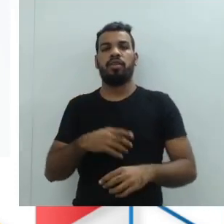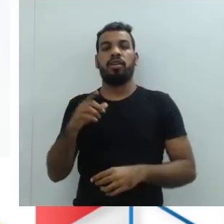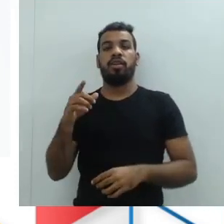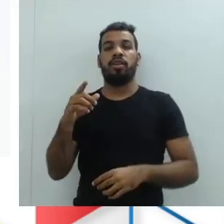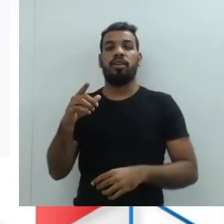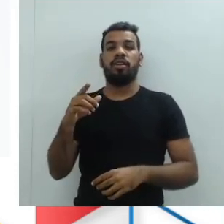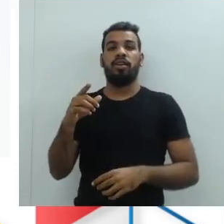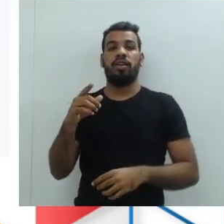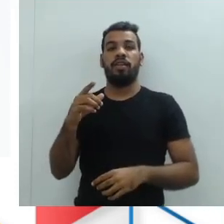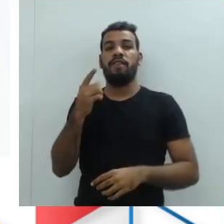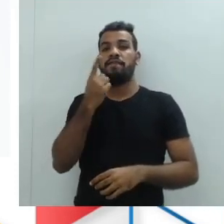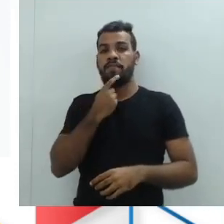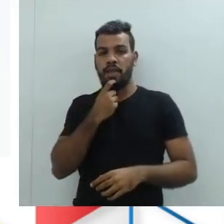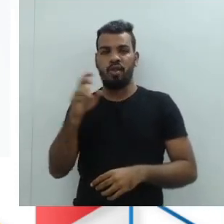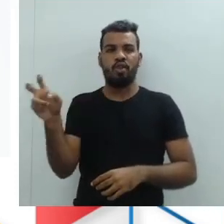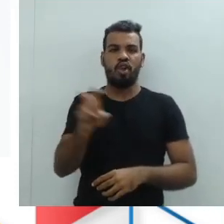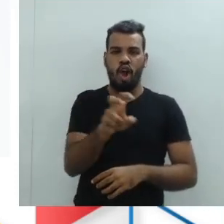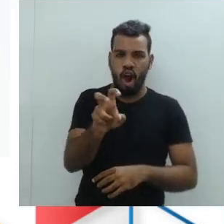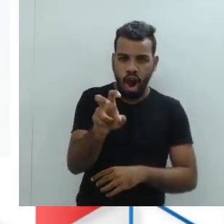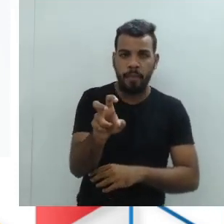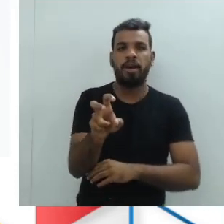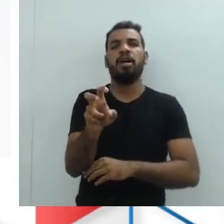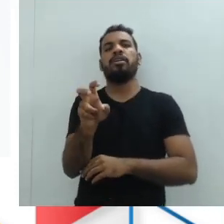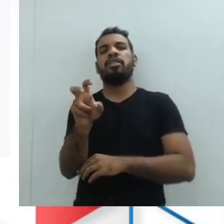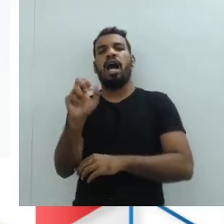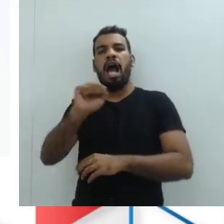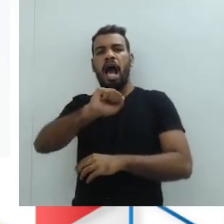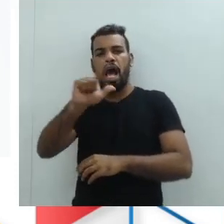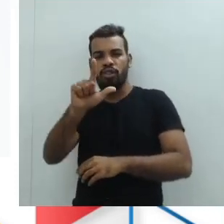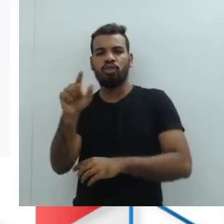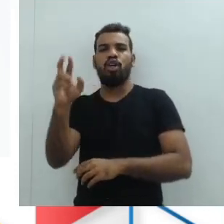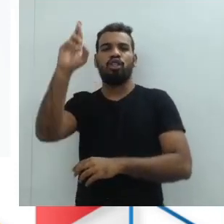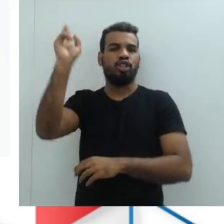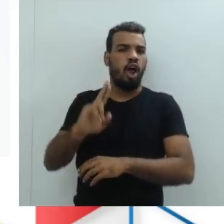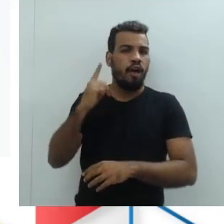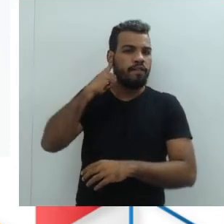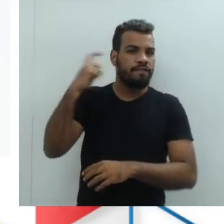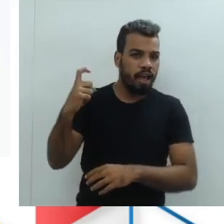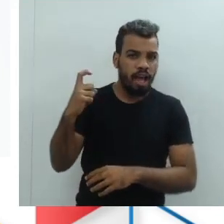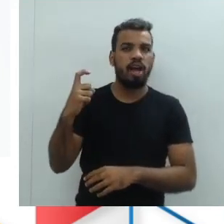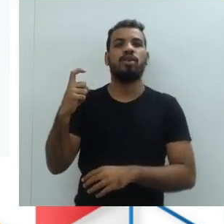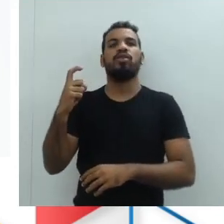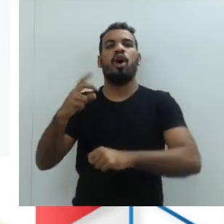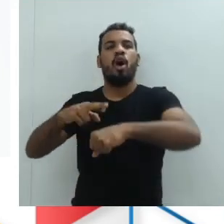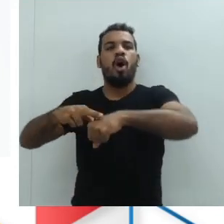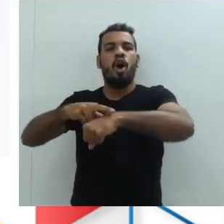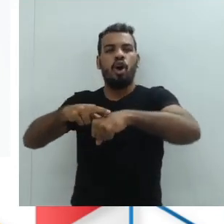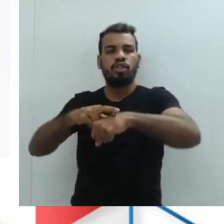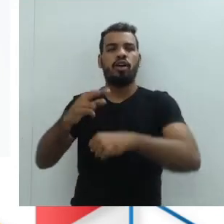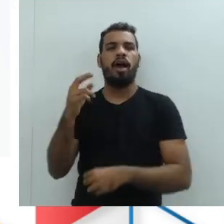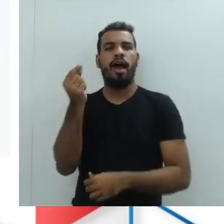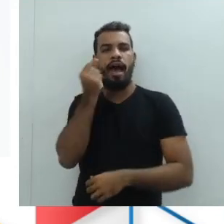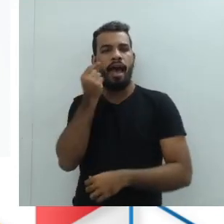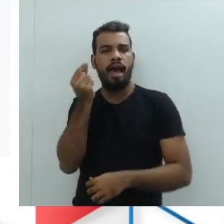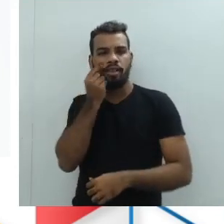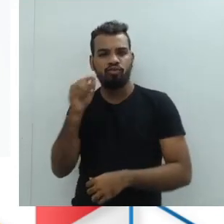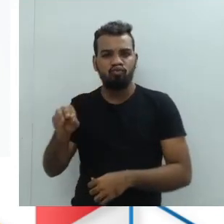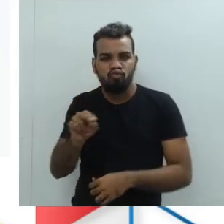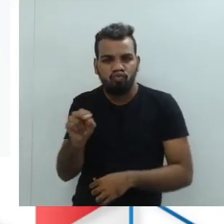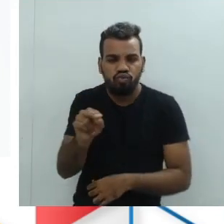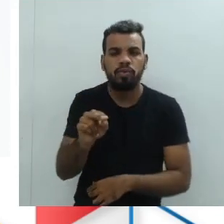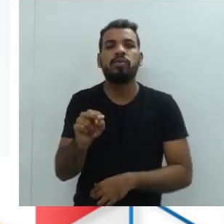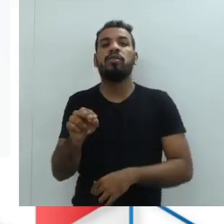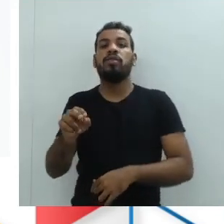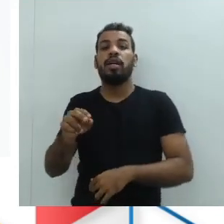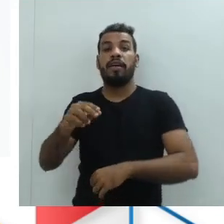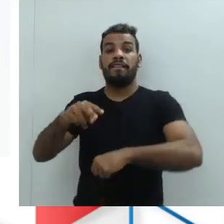ó. Sapo verde e cobra vermelho. Veja que ele está mostrando aí, ó. Se dá para você enxergar direitinho, ó.